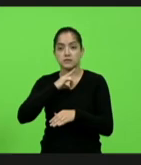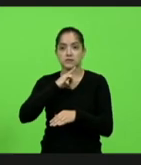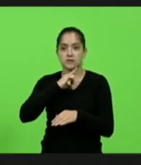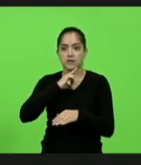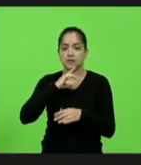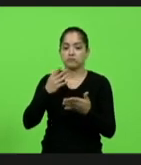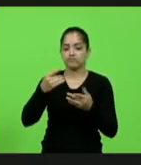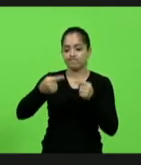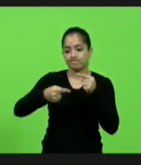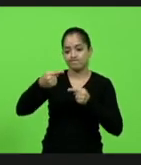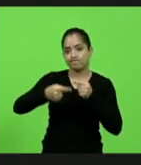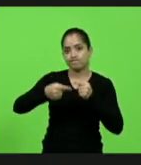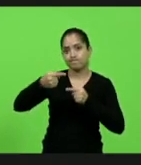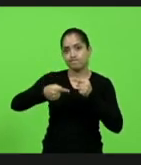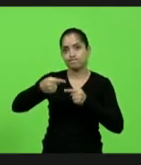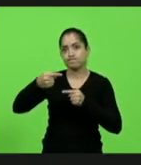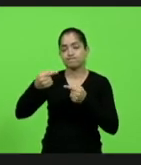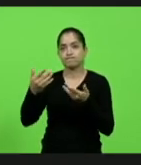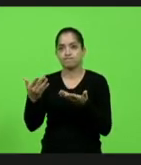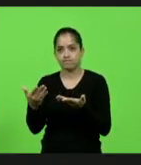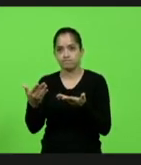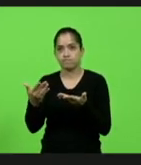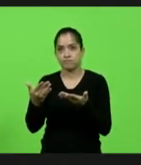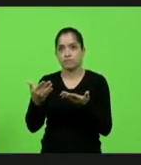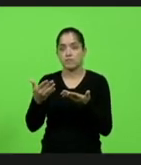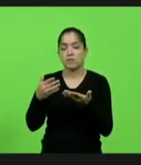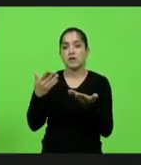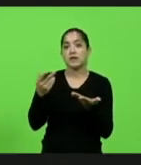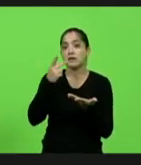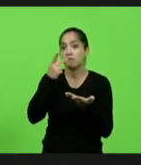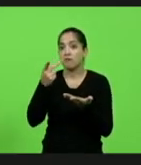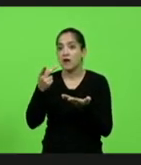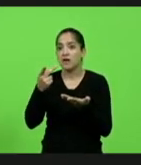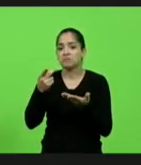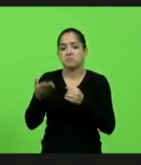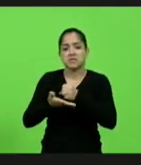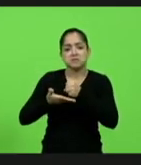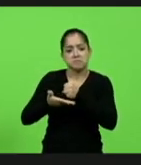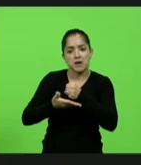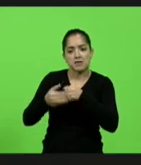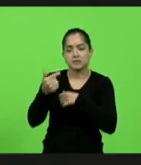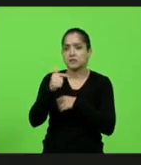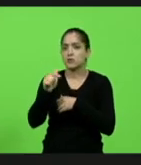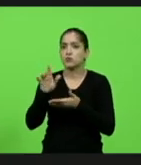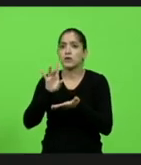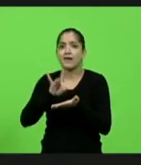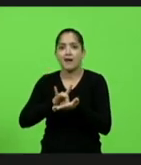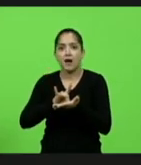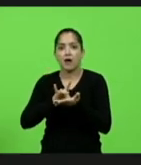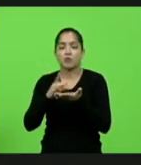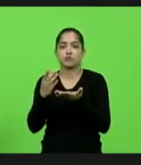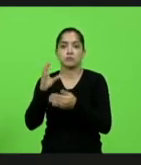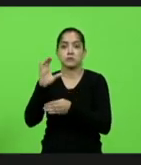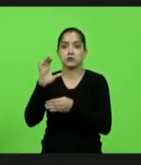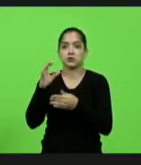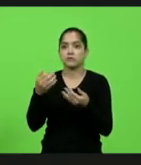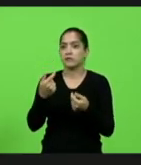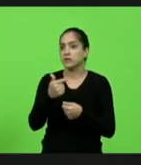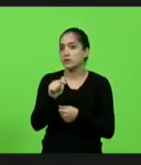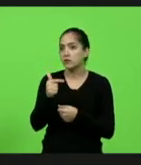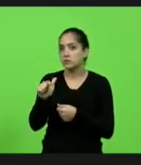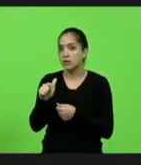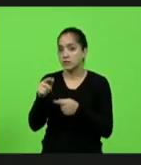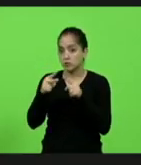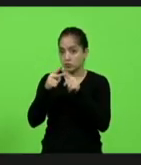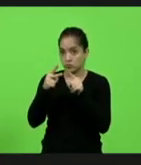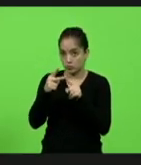discussão essas alegações que, na verdade, não têm base real científica alguma. E esses são dois exemplos muito claros,